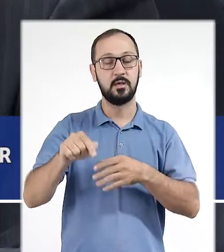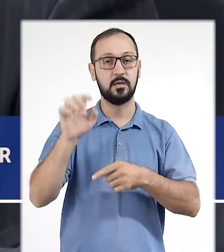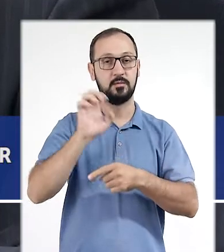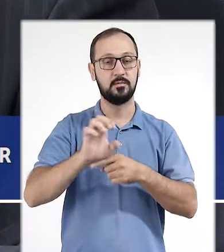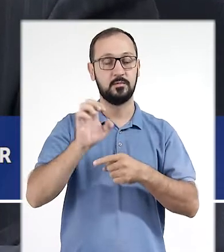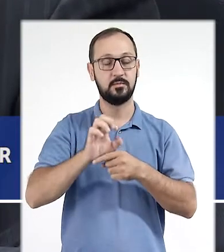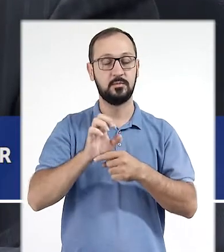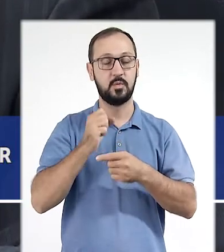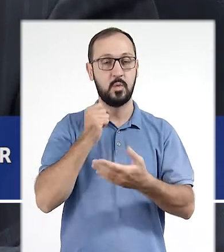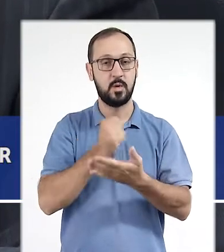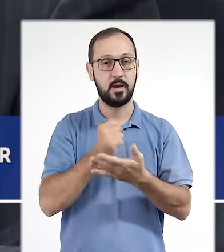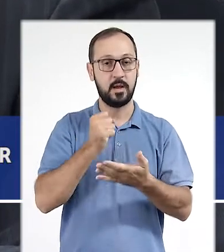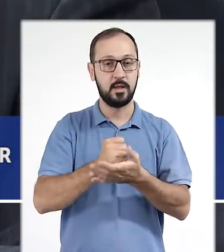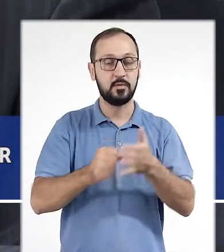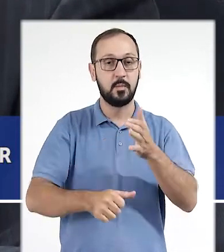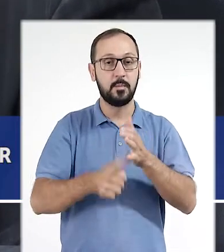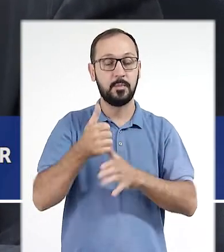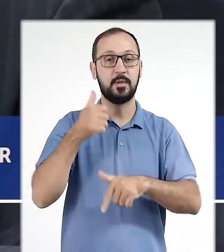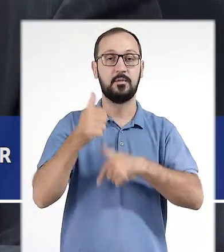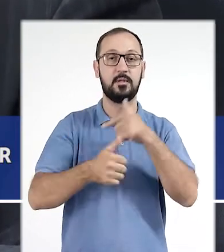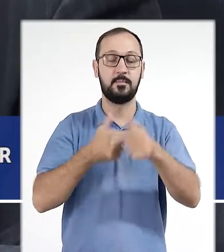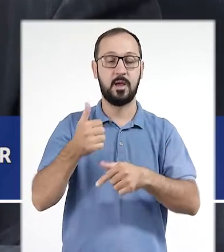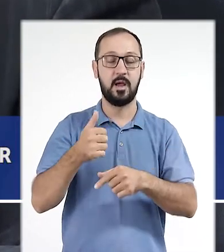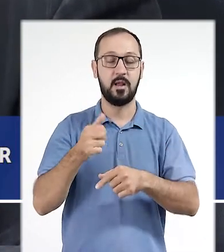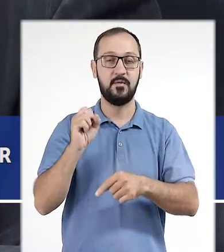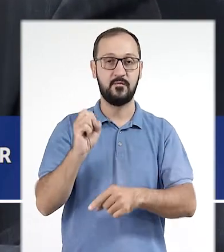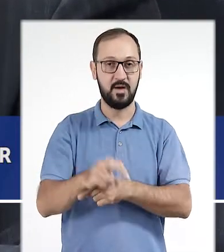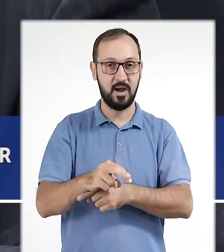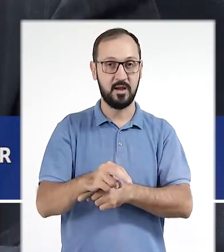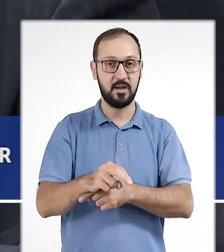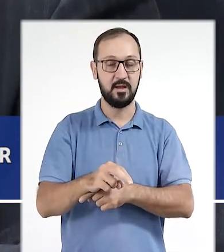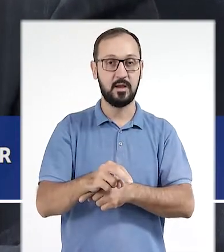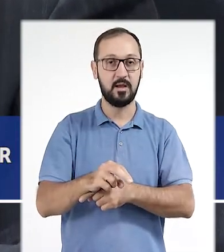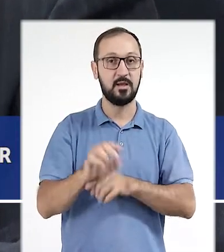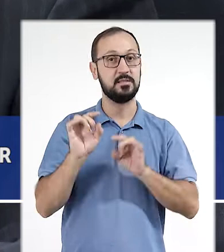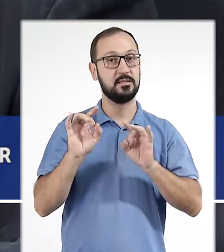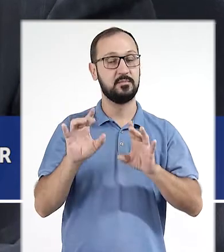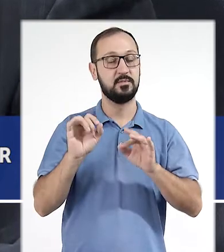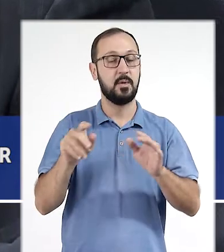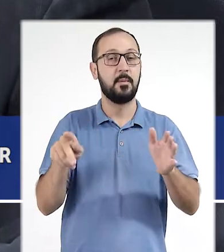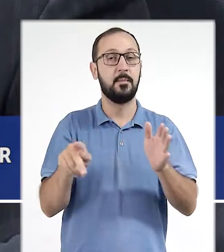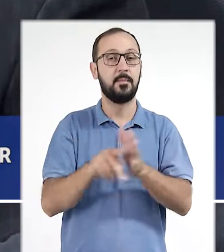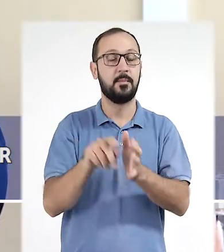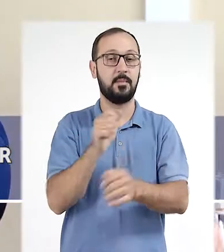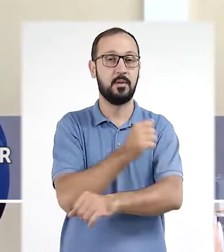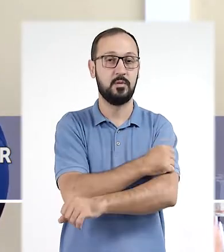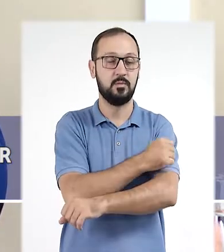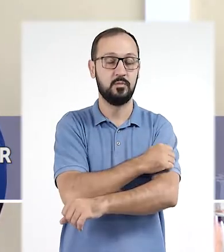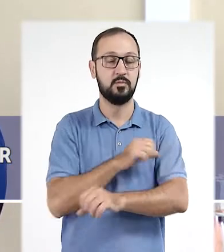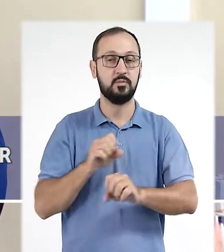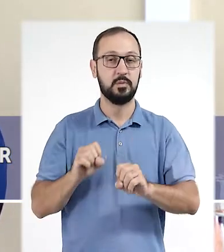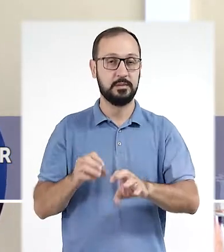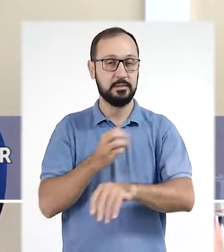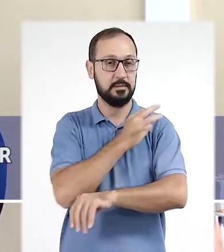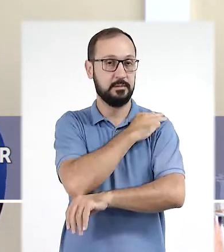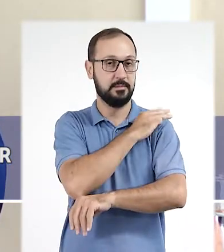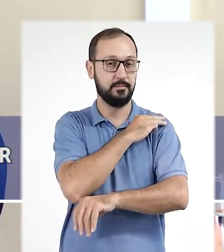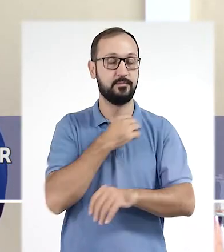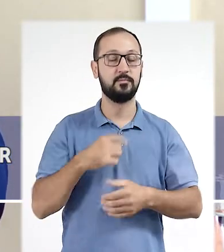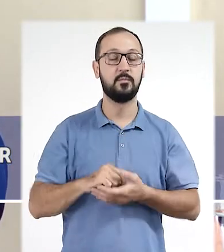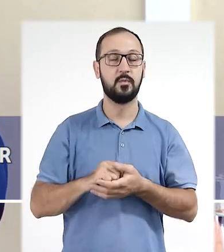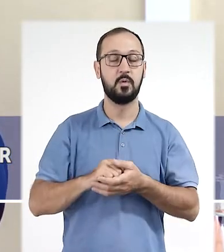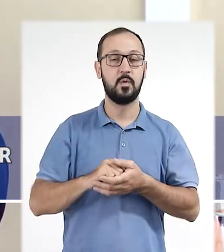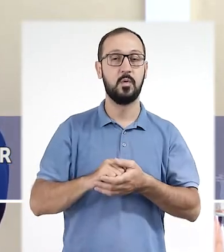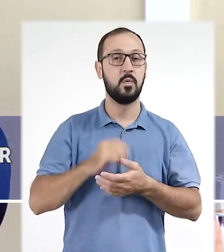no Estado o Cadastro Especial de Primeiro Emprego para alunos da rede estadual de ensino. Para o relator da